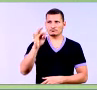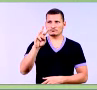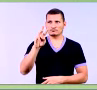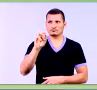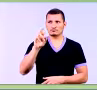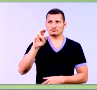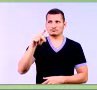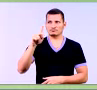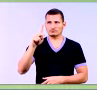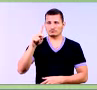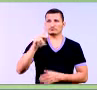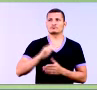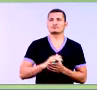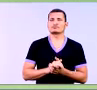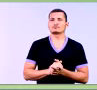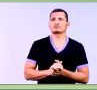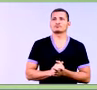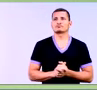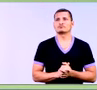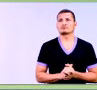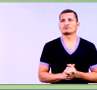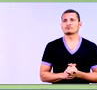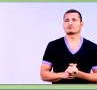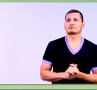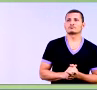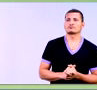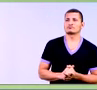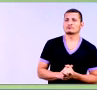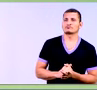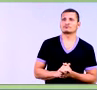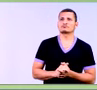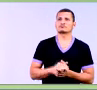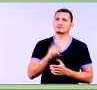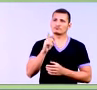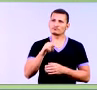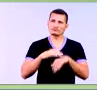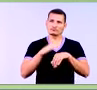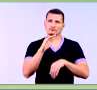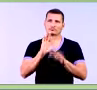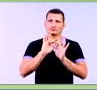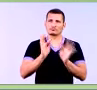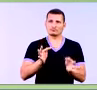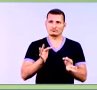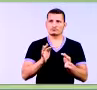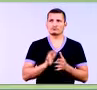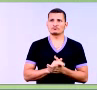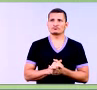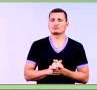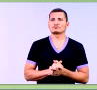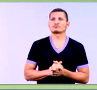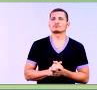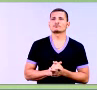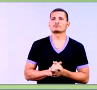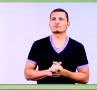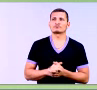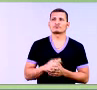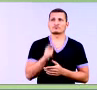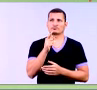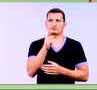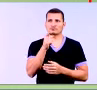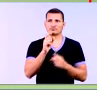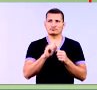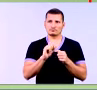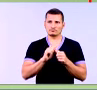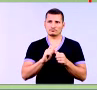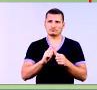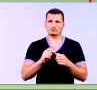Content Delivery Network, que é uma forma ainda mais simplificada. Ou seja, você faz a